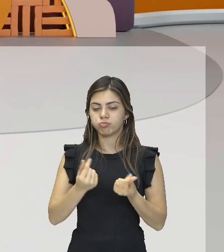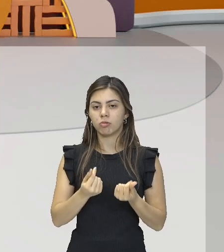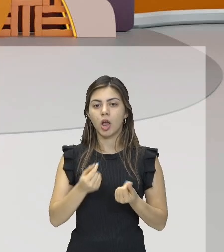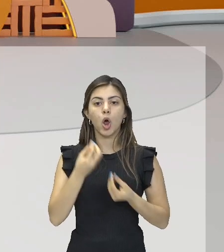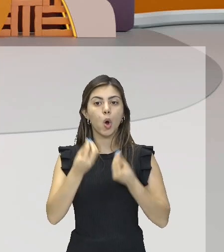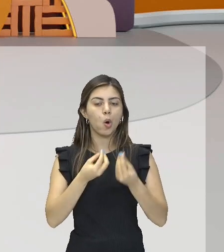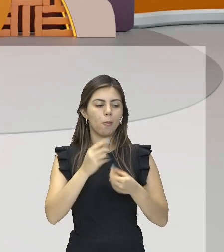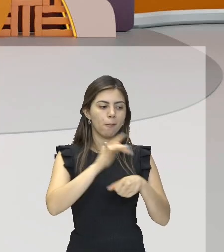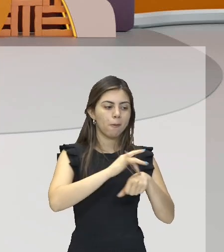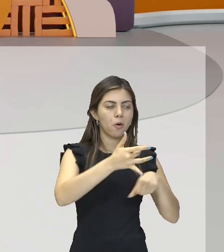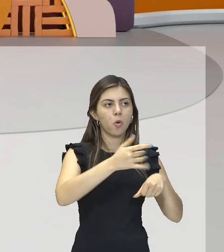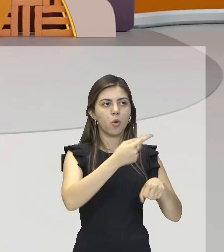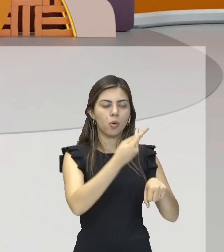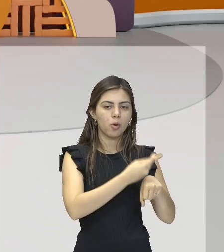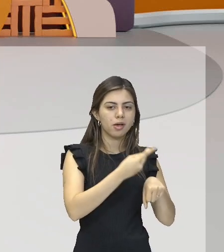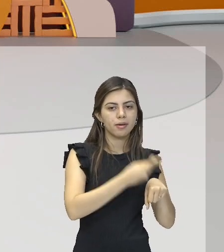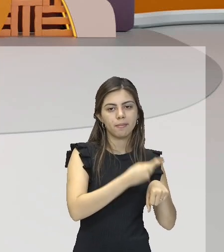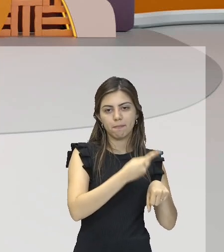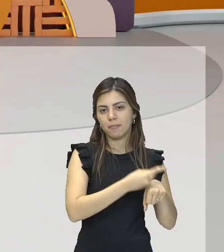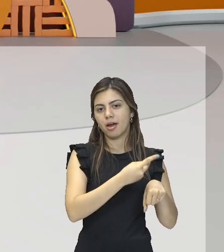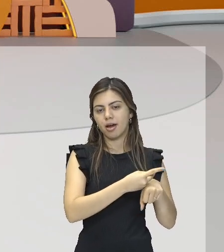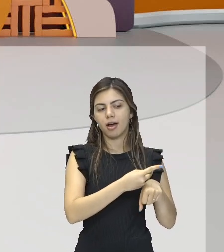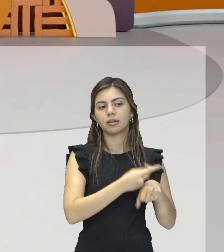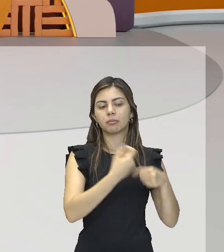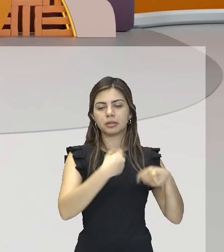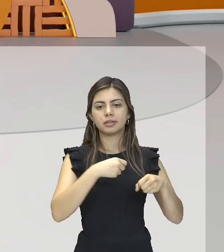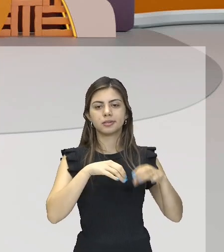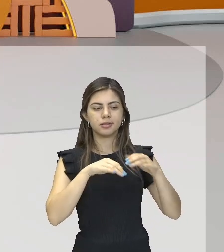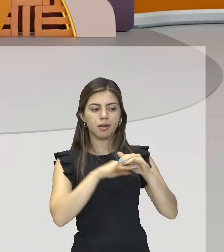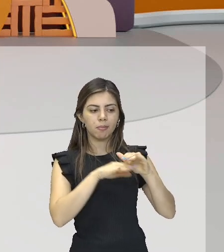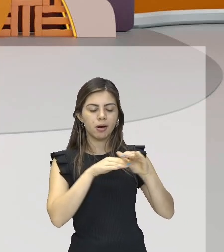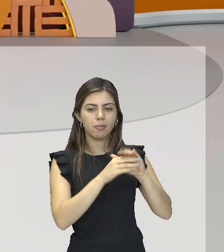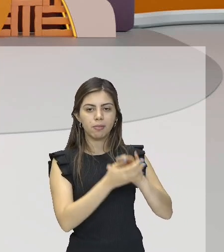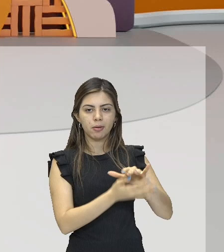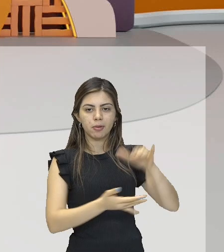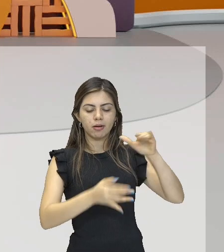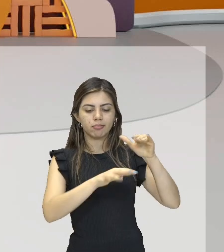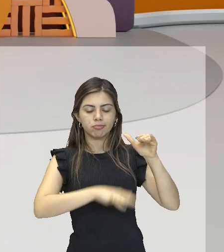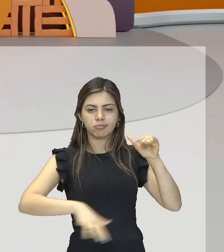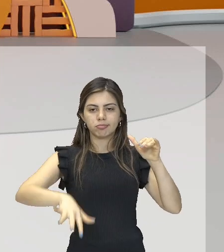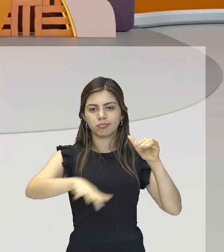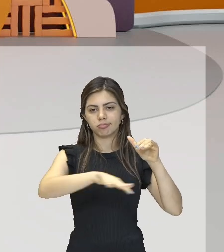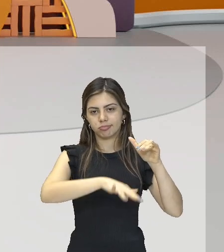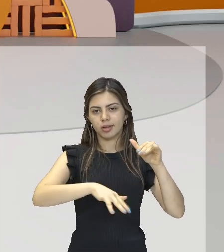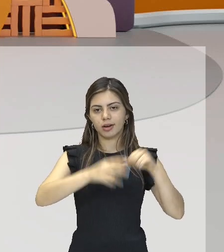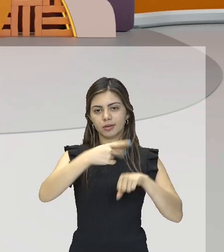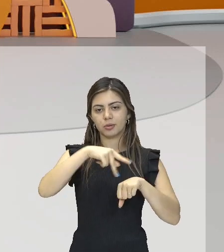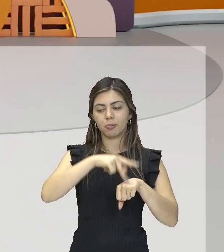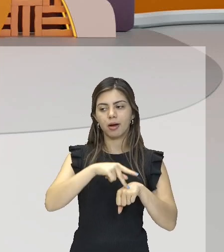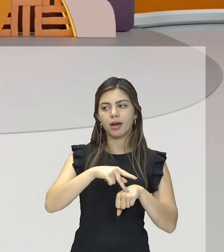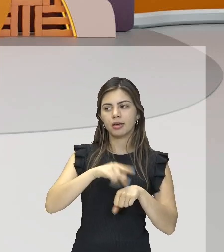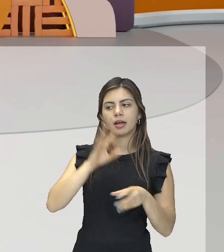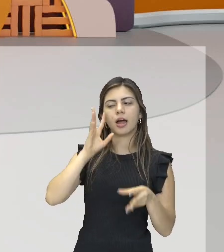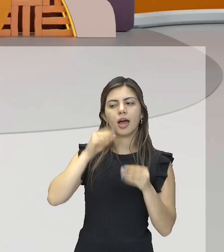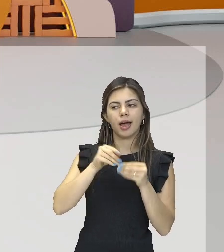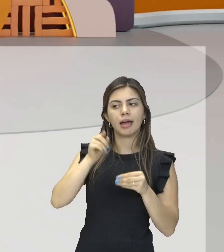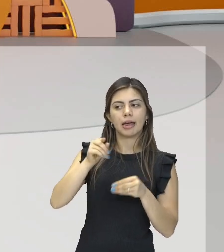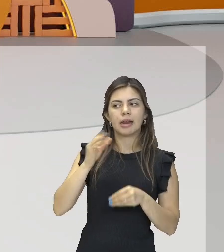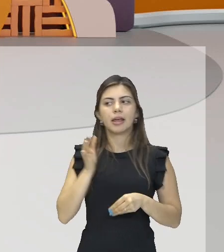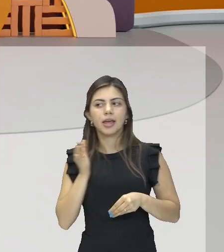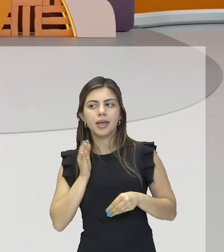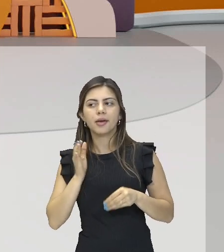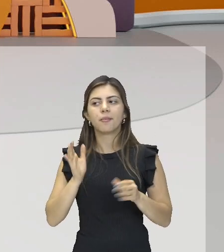preciosos, ouro e prata nos cofres daquele território, daquela nação, para dizer se ele era rico ou se ele era